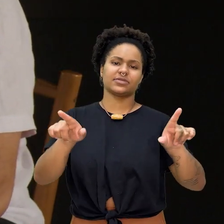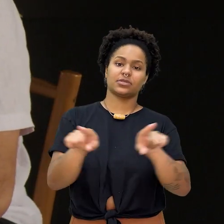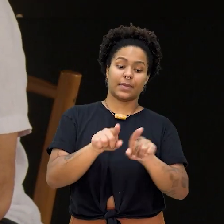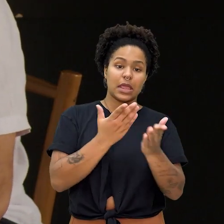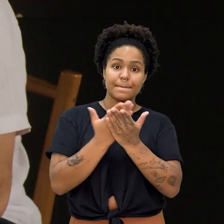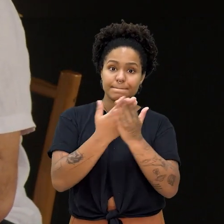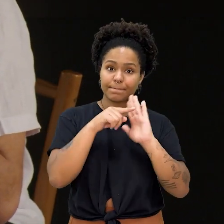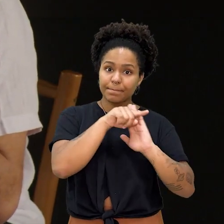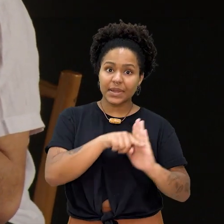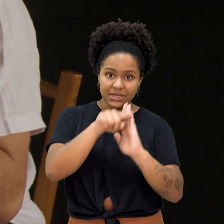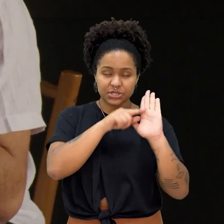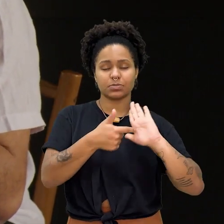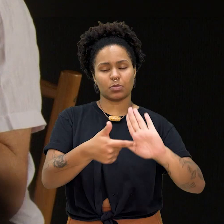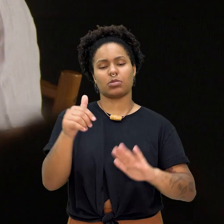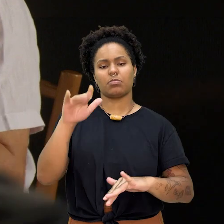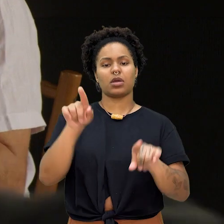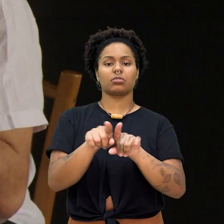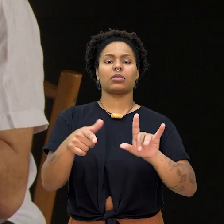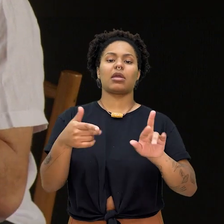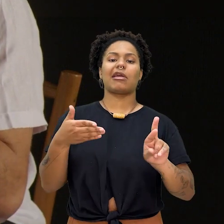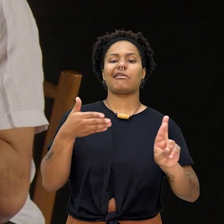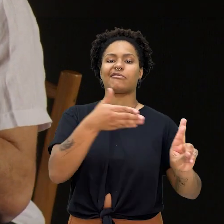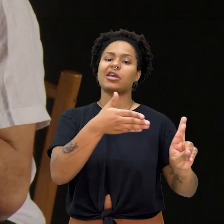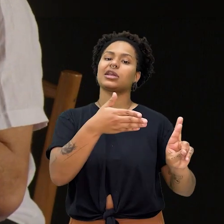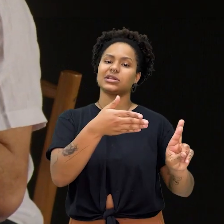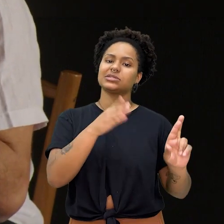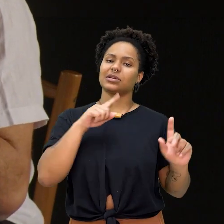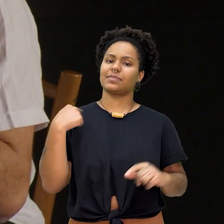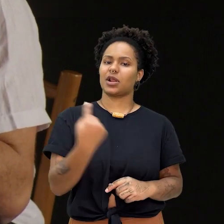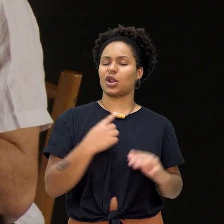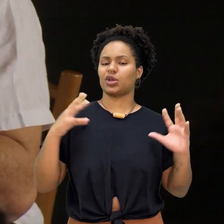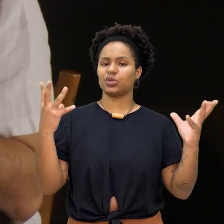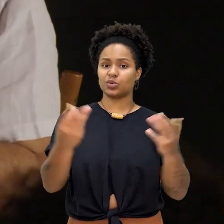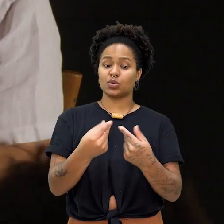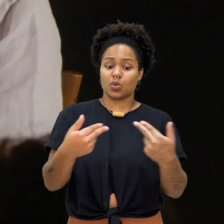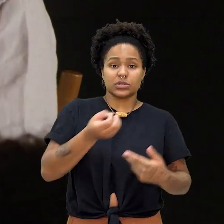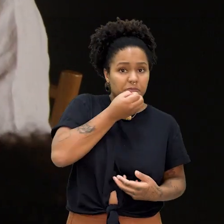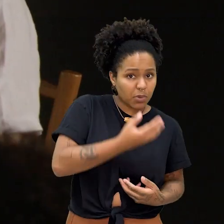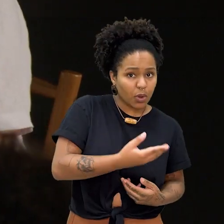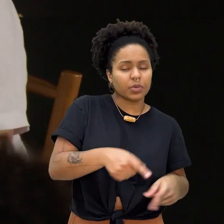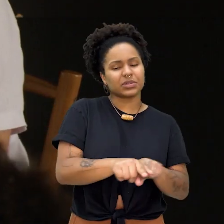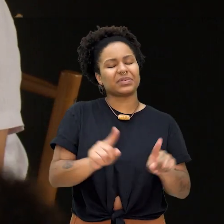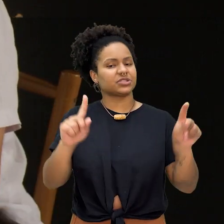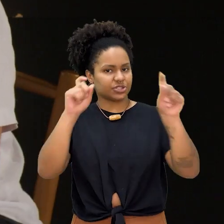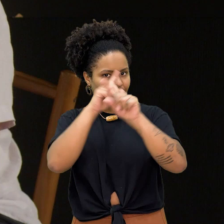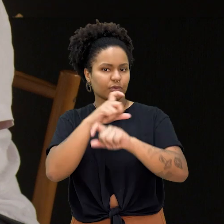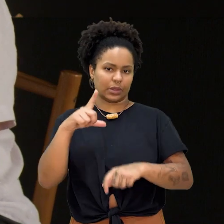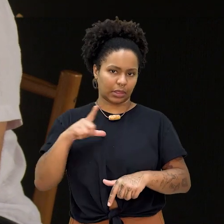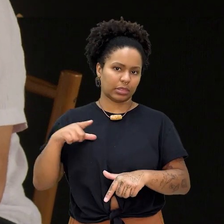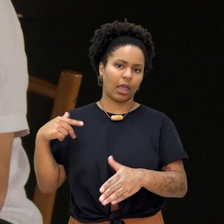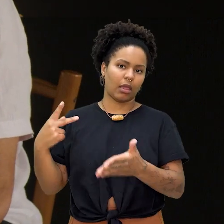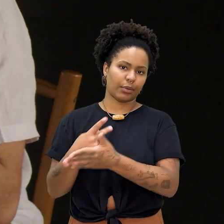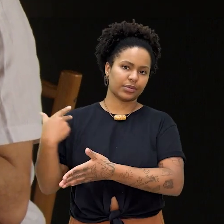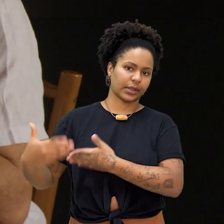em estudos, e se torna uma referência para todos nós, para aquilo que é bom e também para as dificuldades